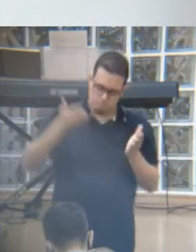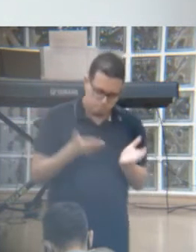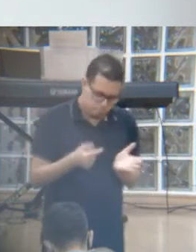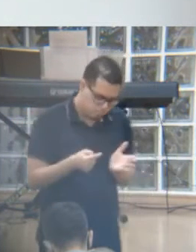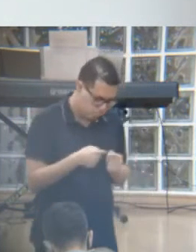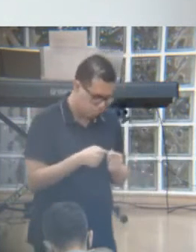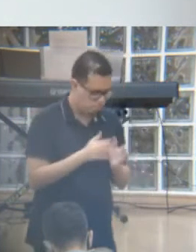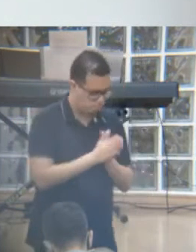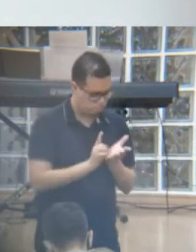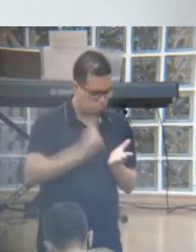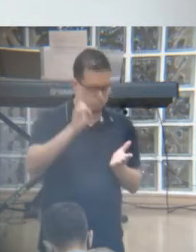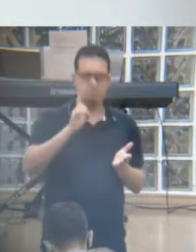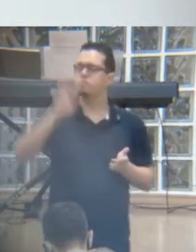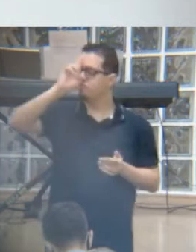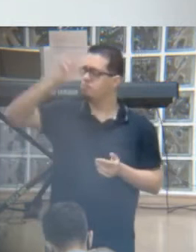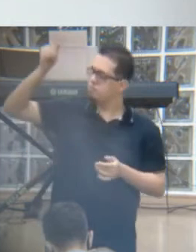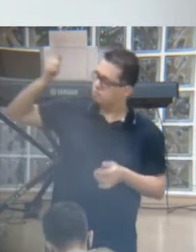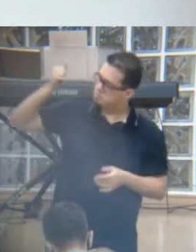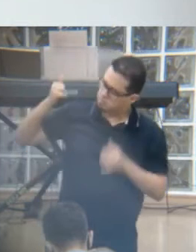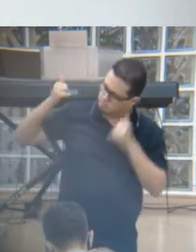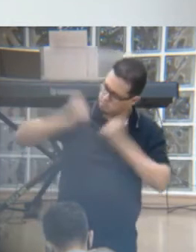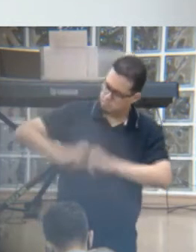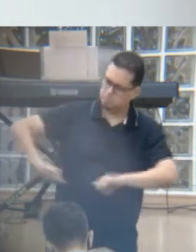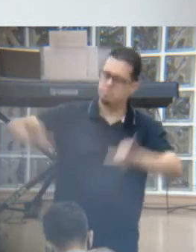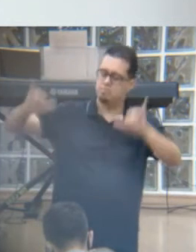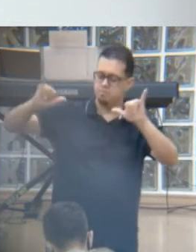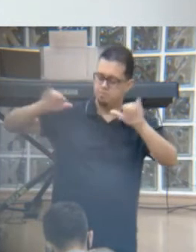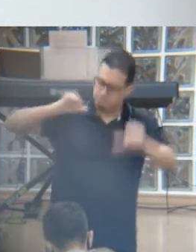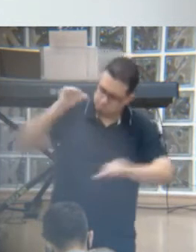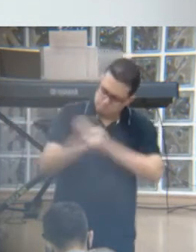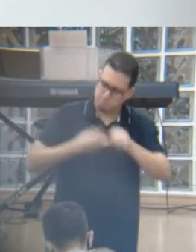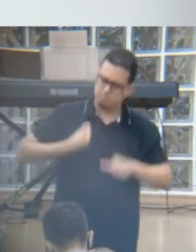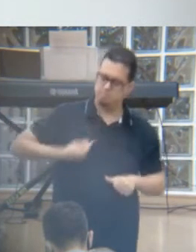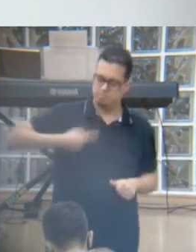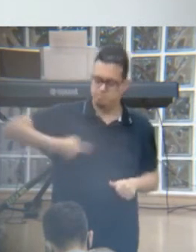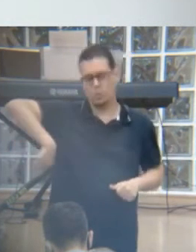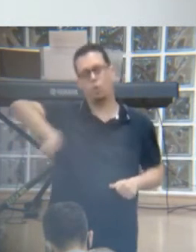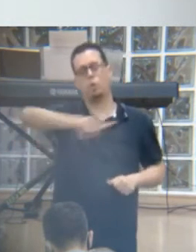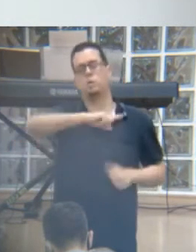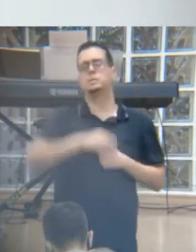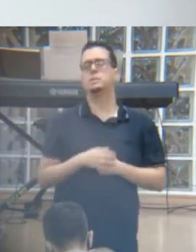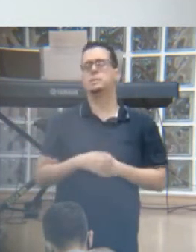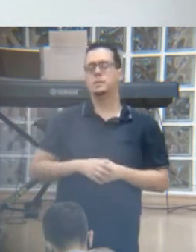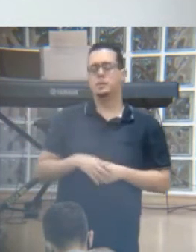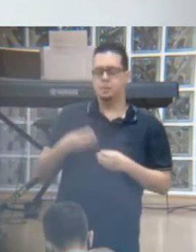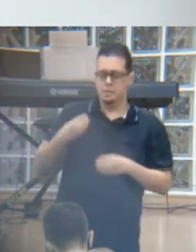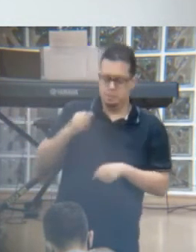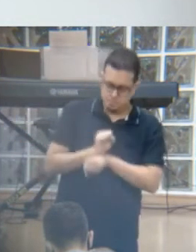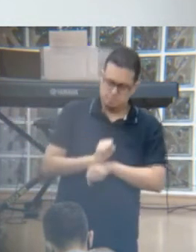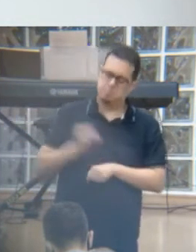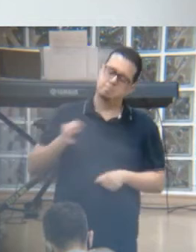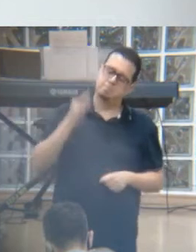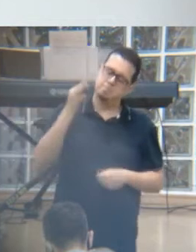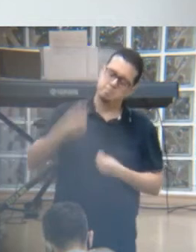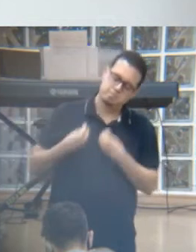fale conosco e venha transformar as nossas vidas. Dá-nos esperança, confiança,